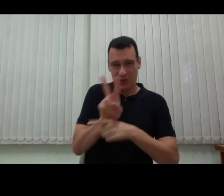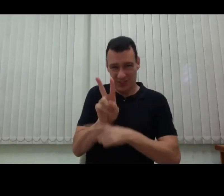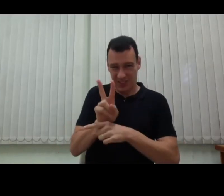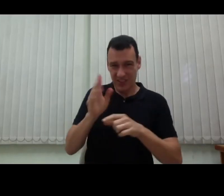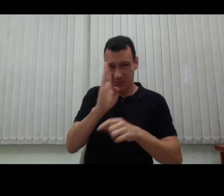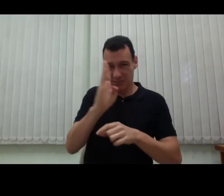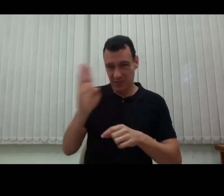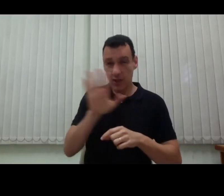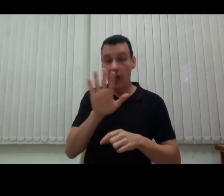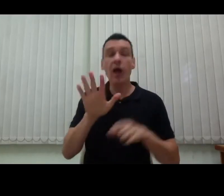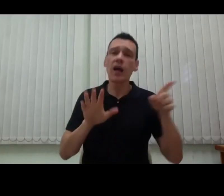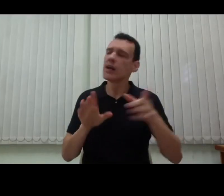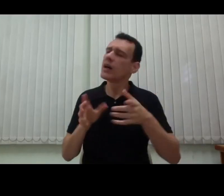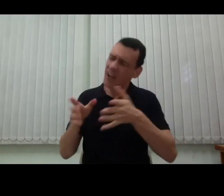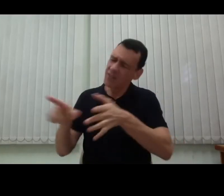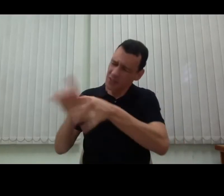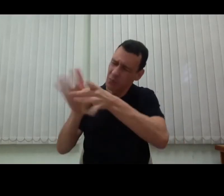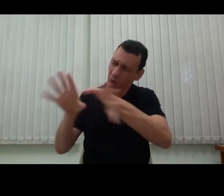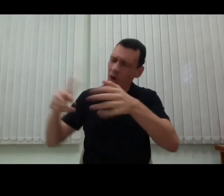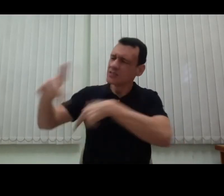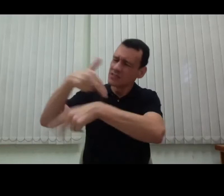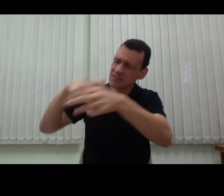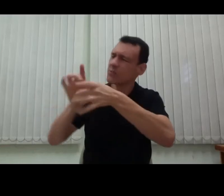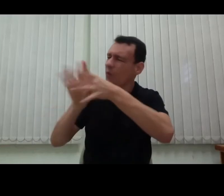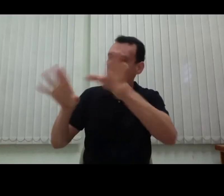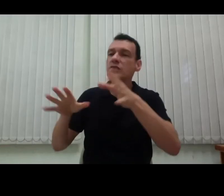Essa oportunidade que eu tive